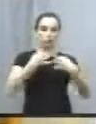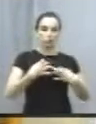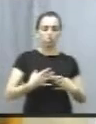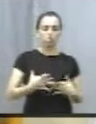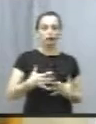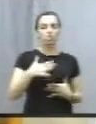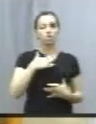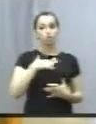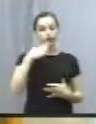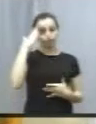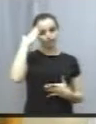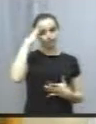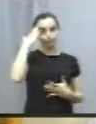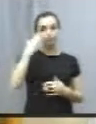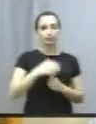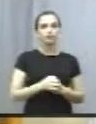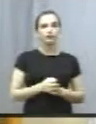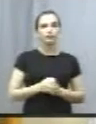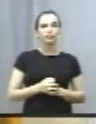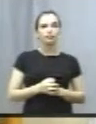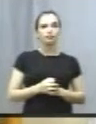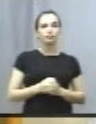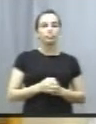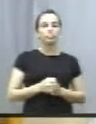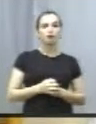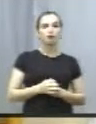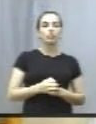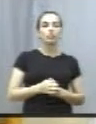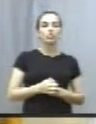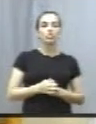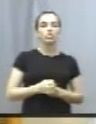posição. Tá? De qualquer maneira,